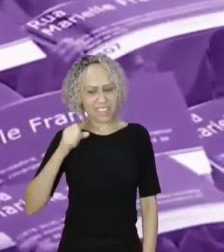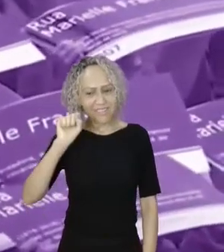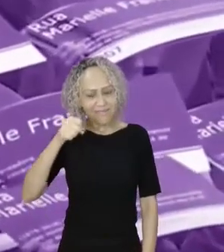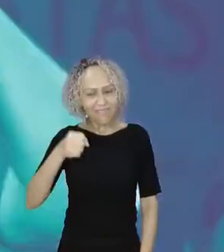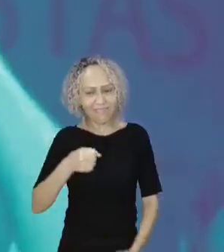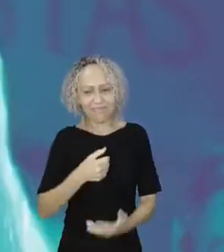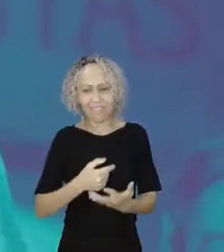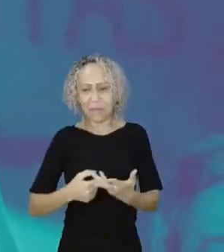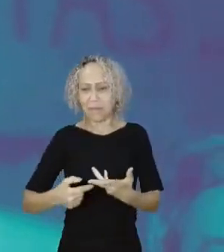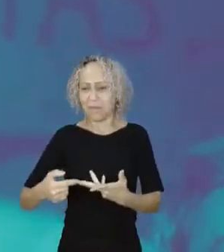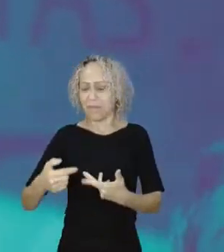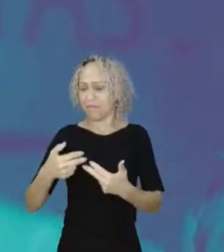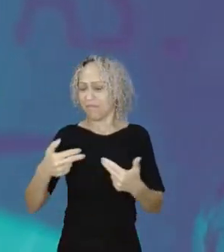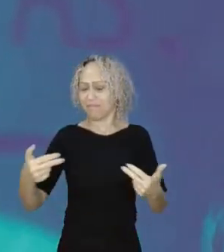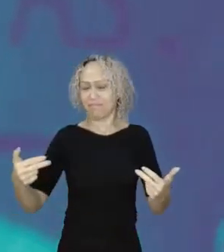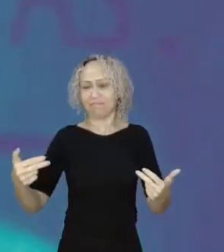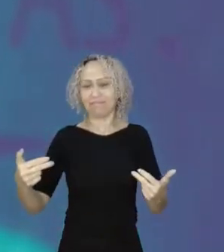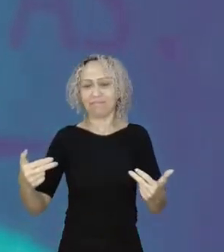acontecer.